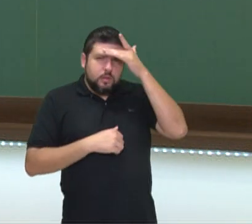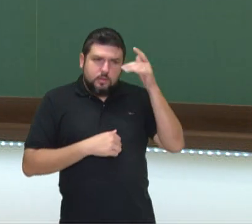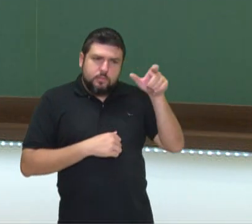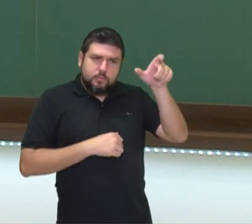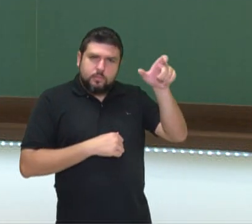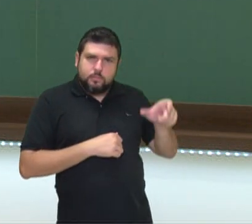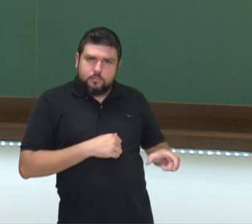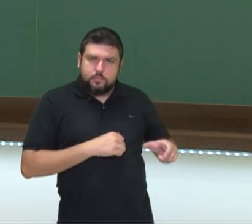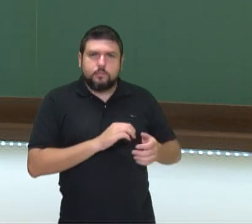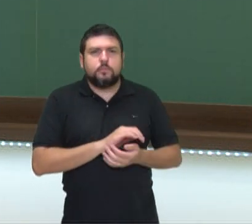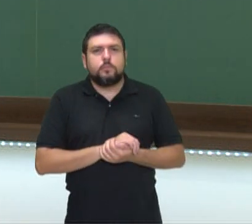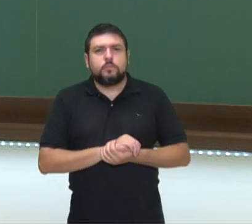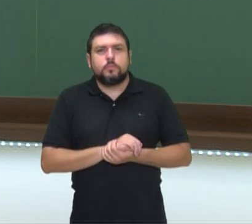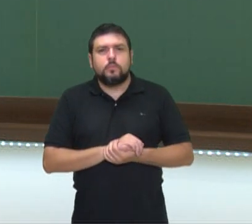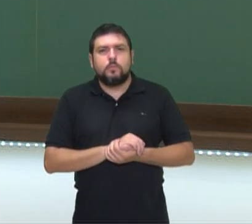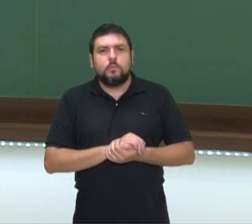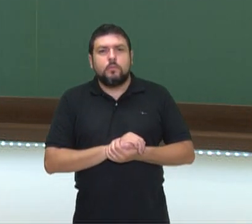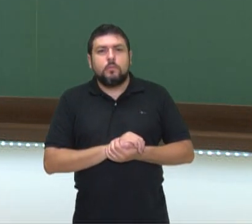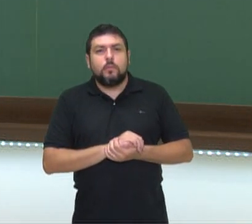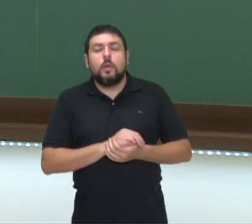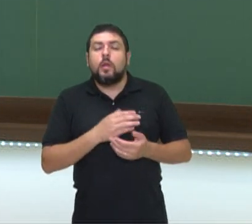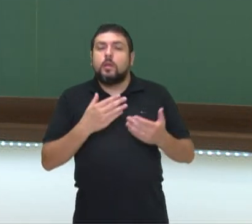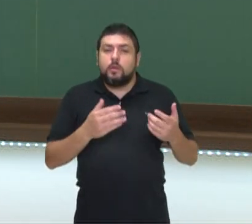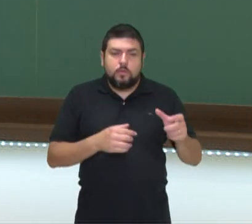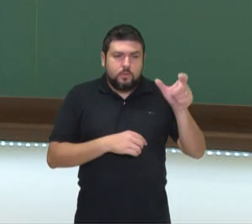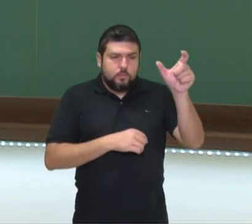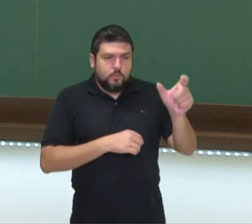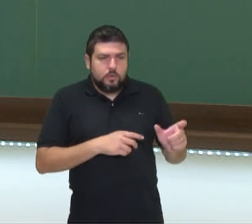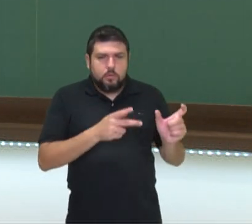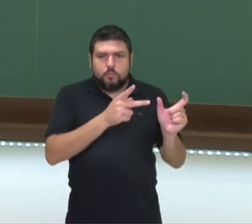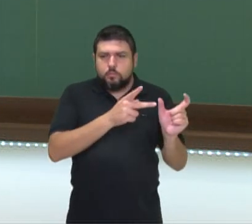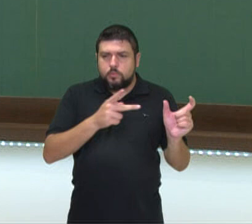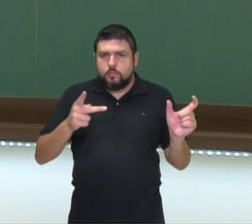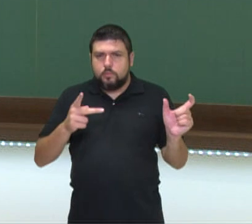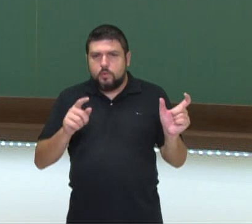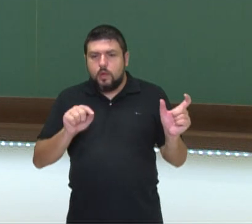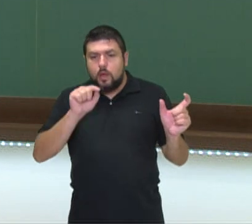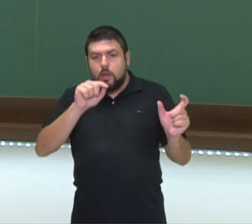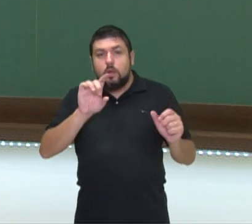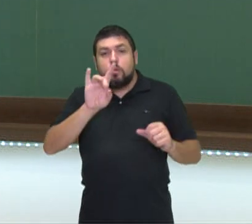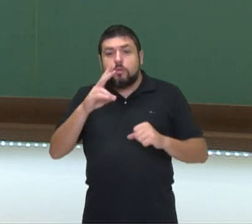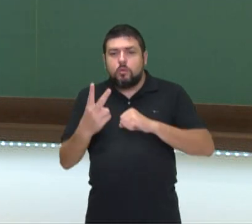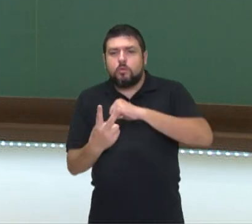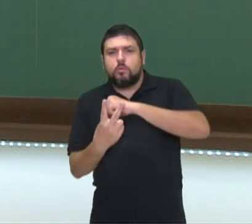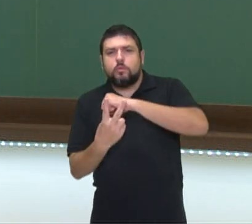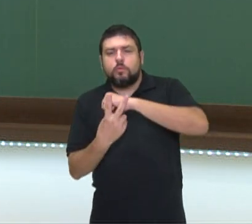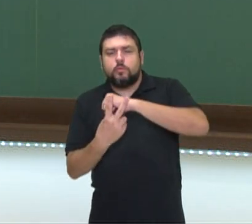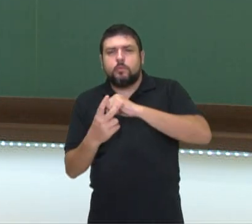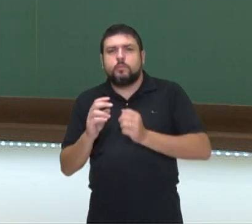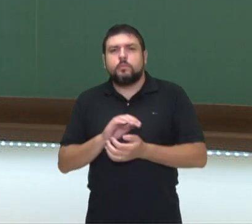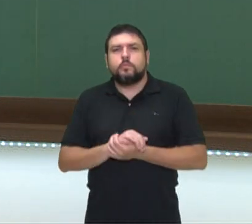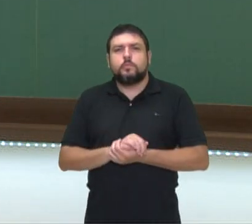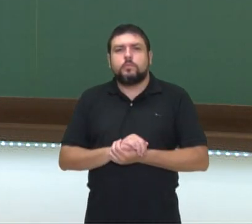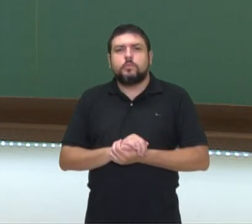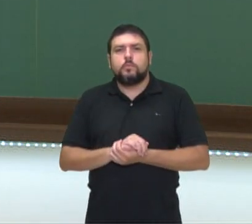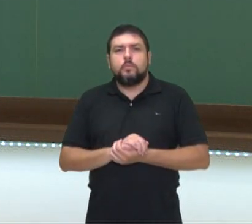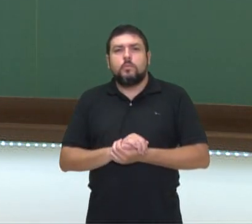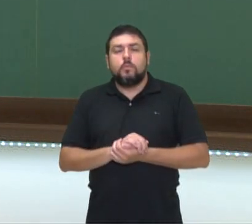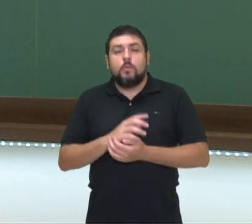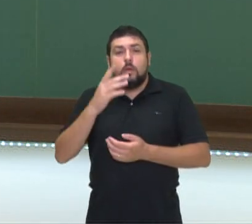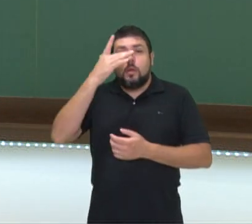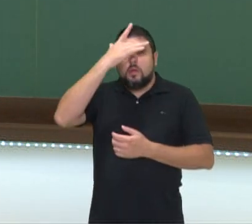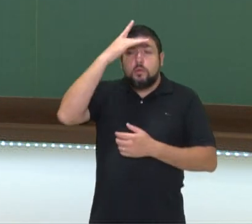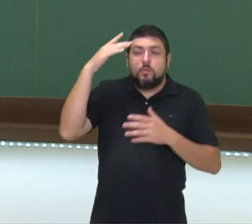restou, predicado. Nesse caso, nós temos apenas o verbo como predicado. Ok? Podia ser passeiam na